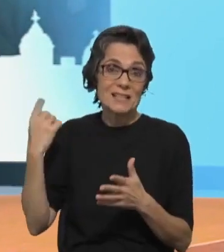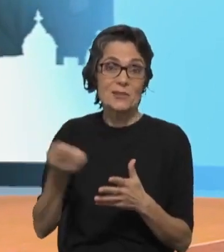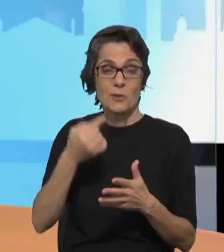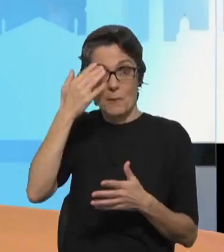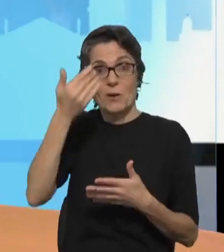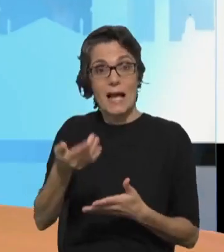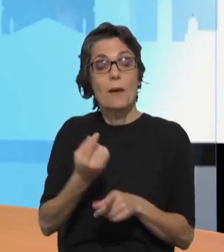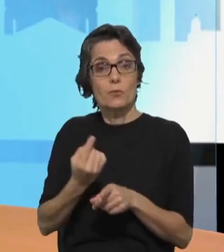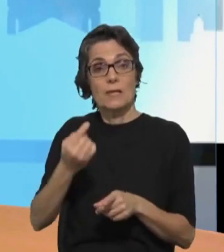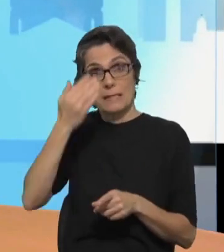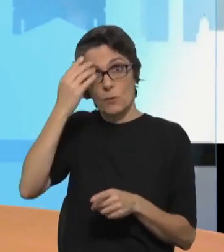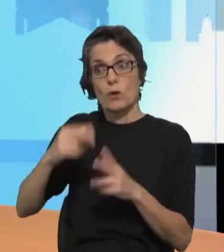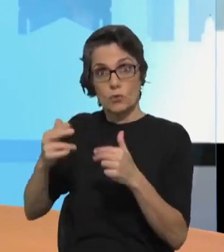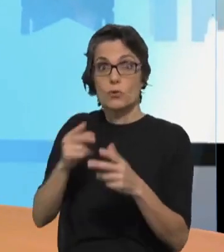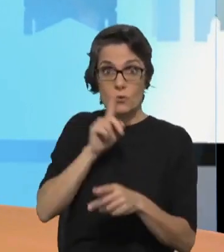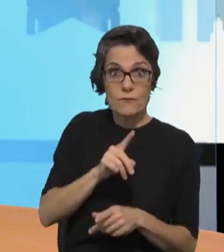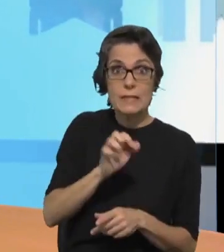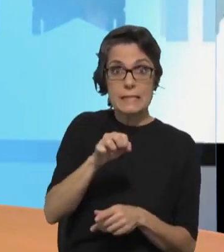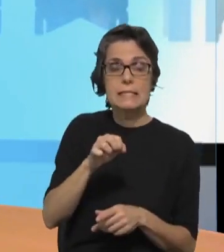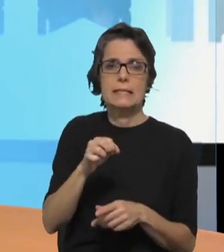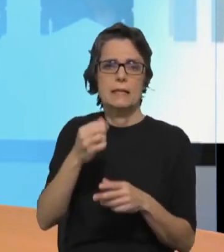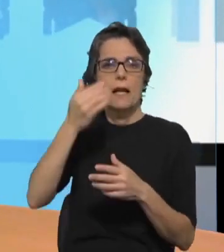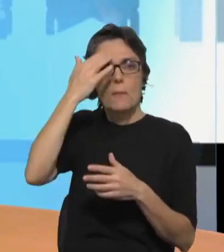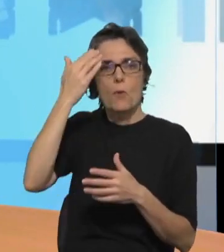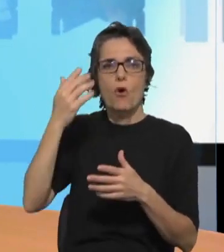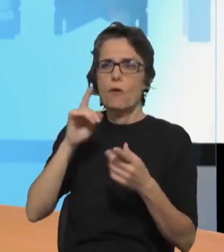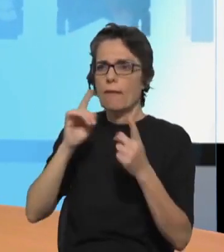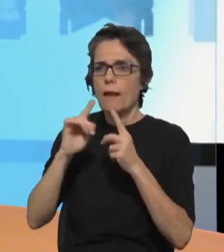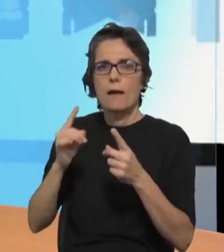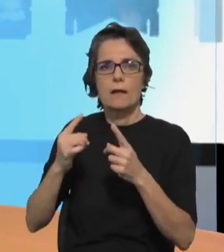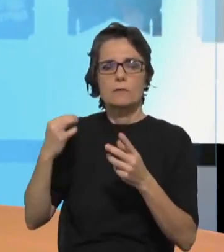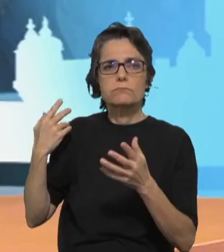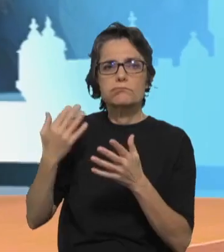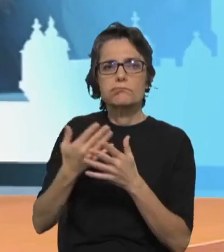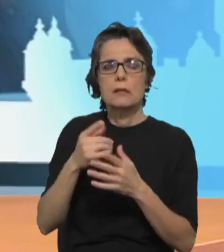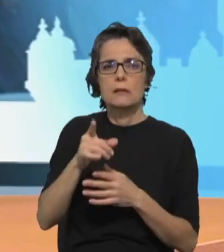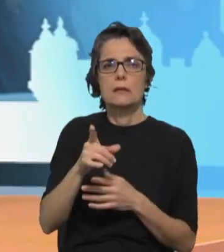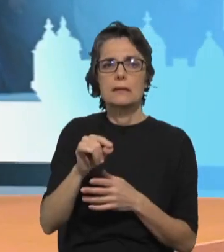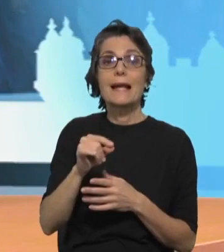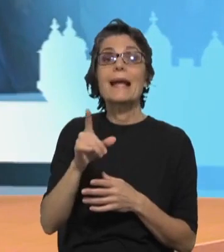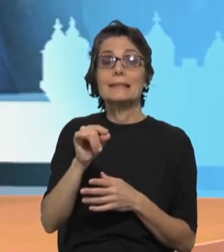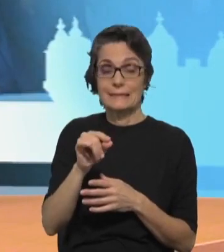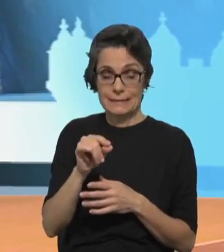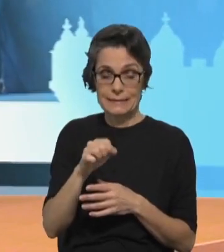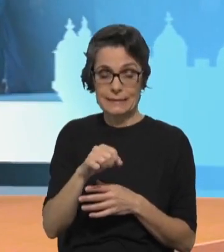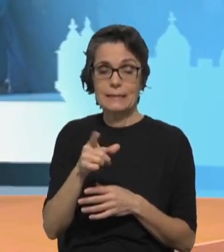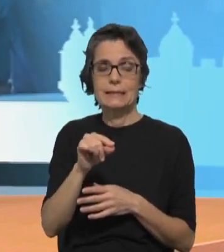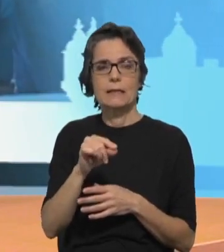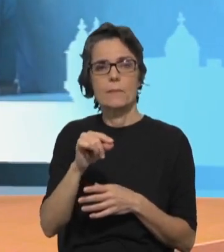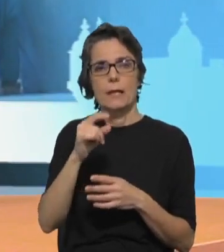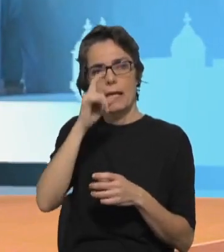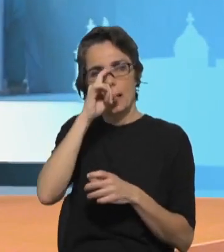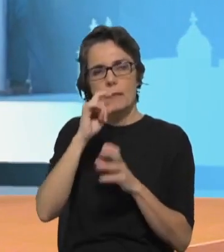memórias reconstruídas também, a partir de recordações, de diálogos. E muitas vezes a partir de